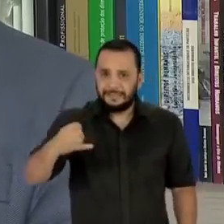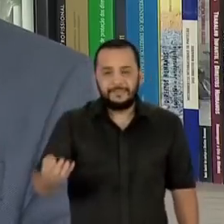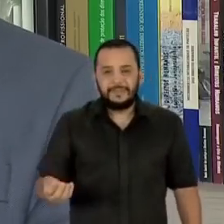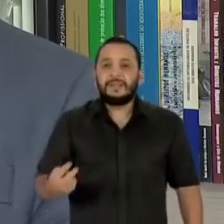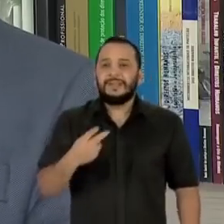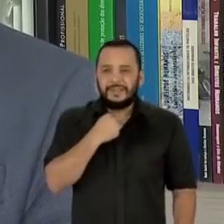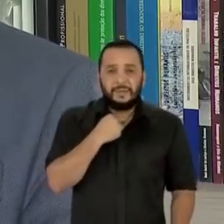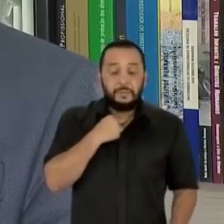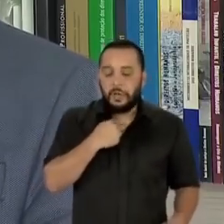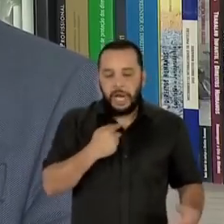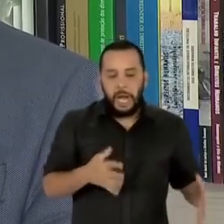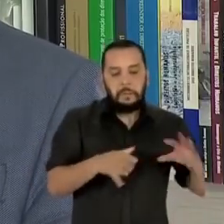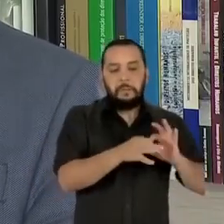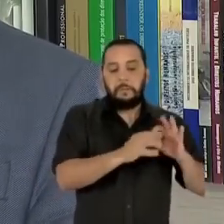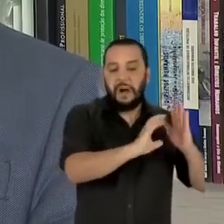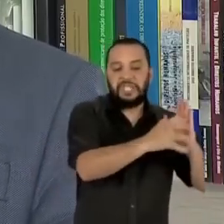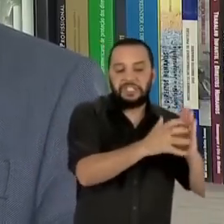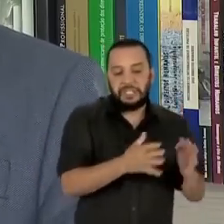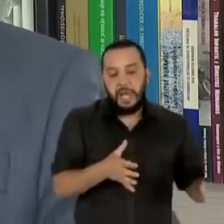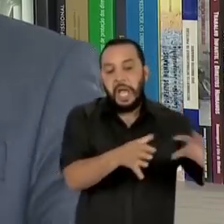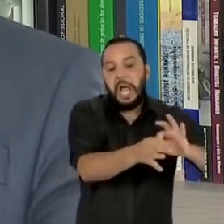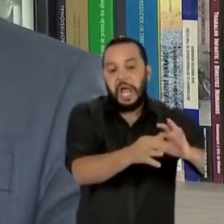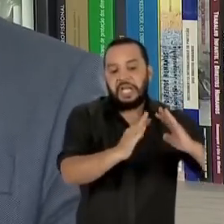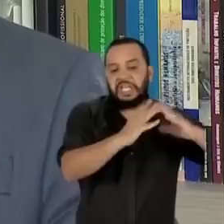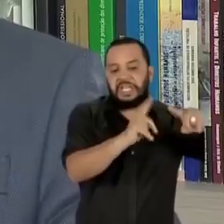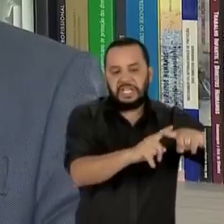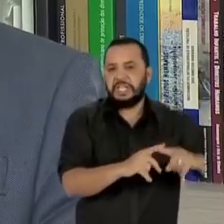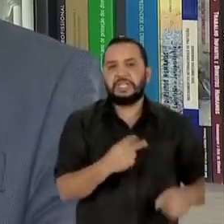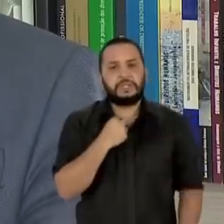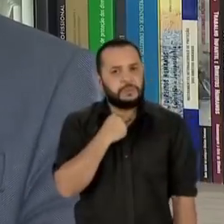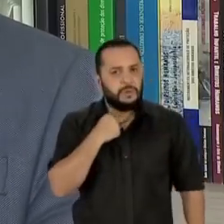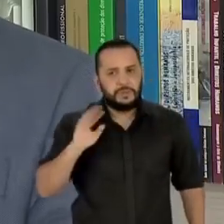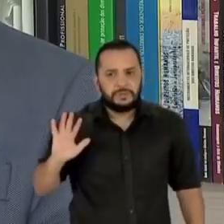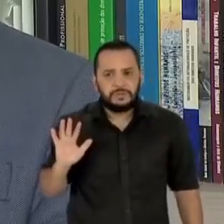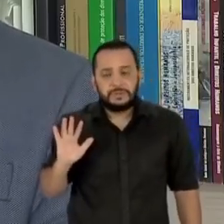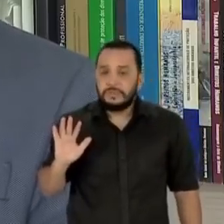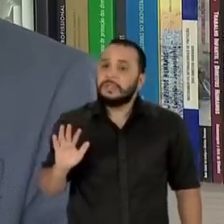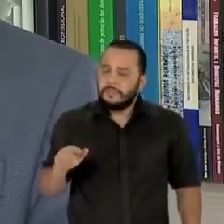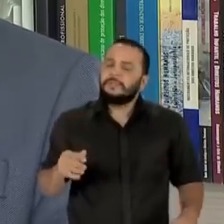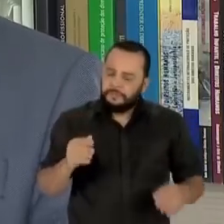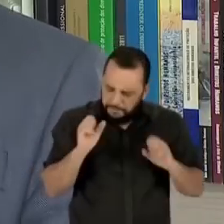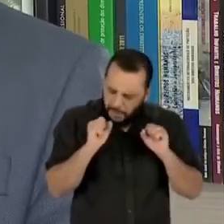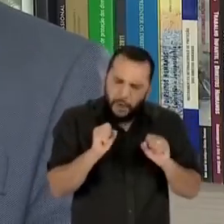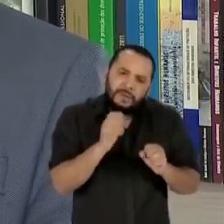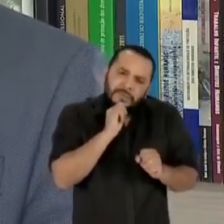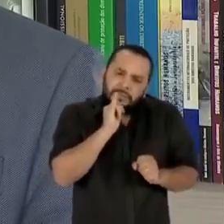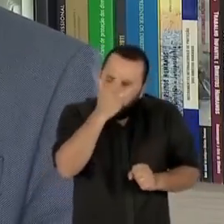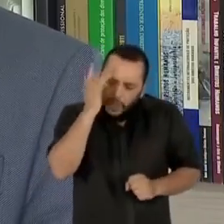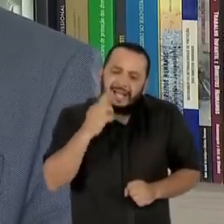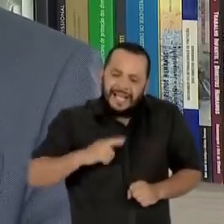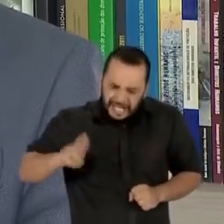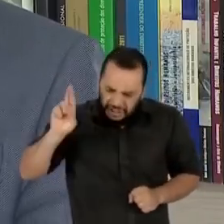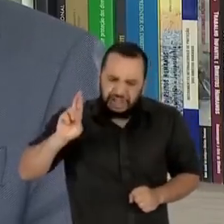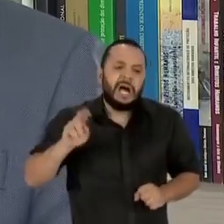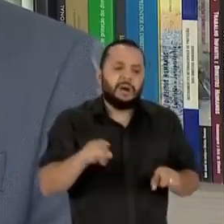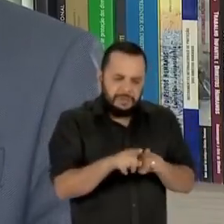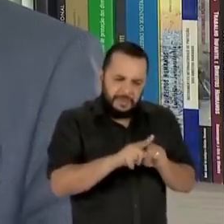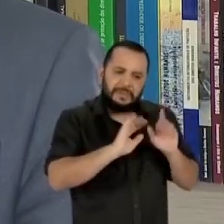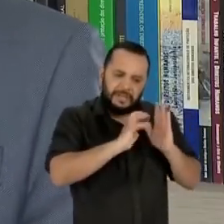comprometidas com partidos nem com igrejas isso não quer dizer que cada um não possa ter sua igreja e o seu partido